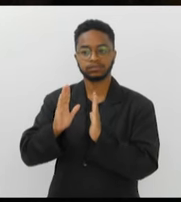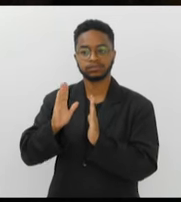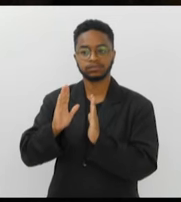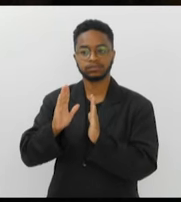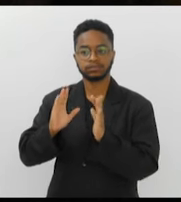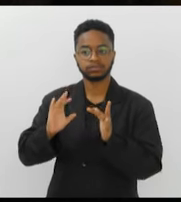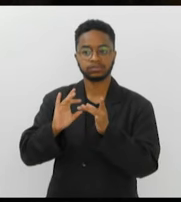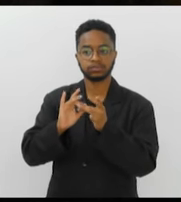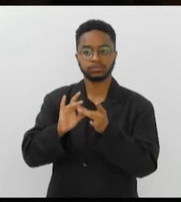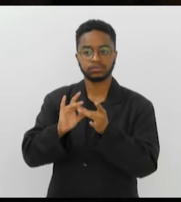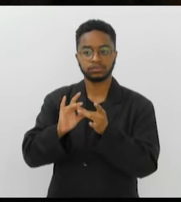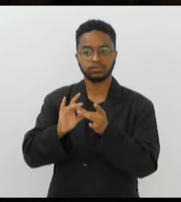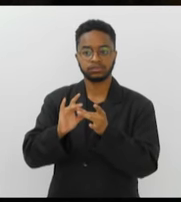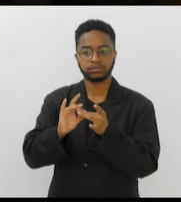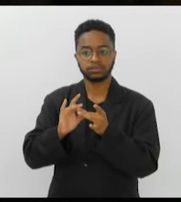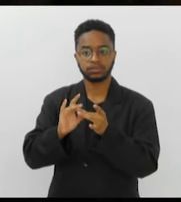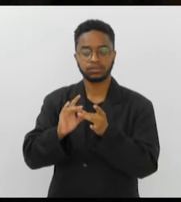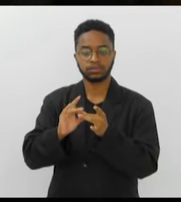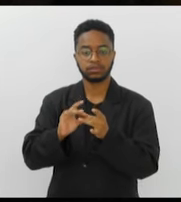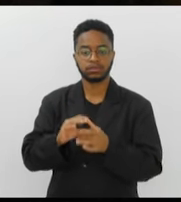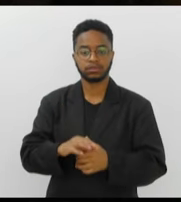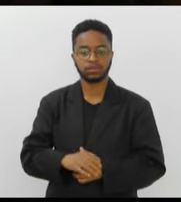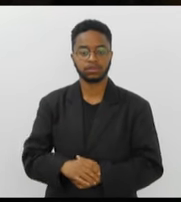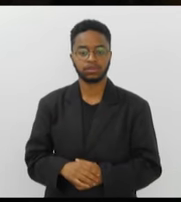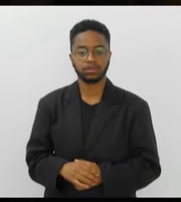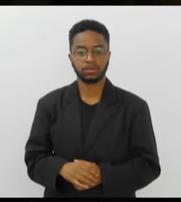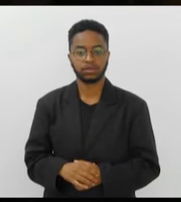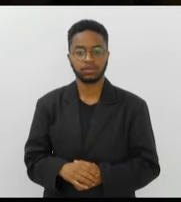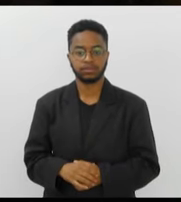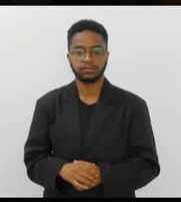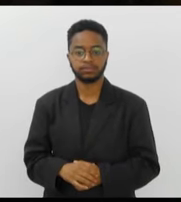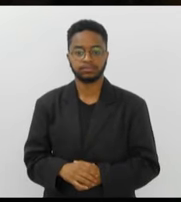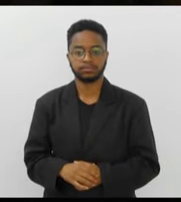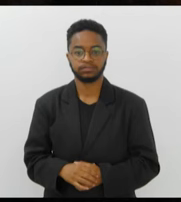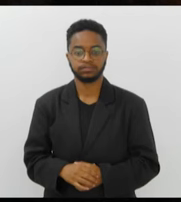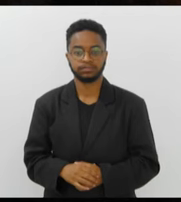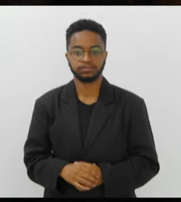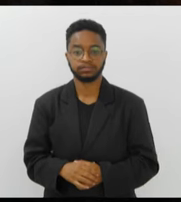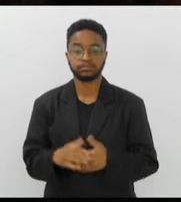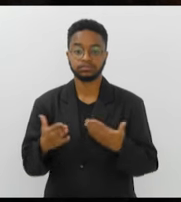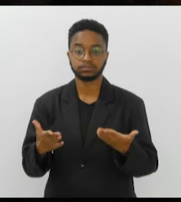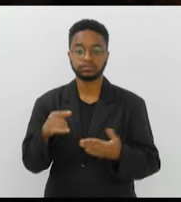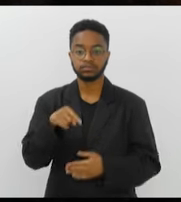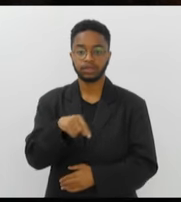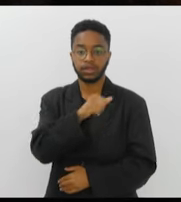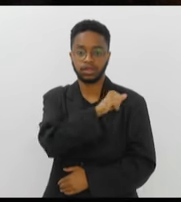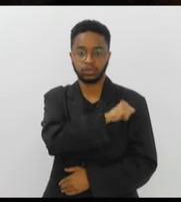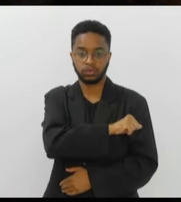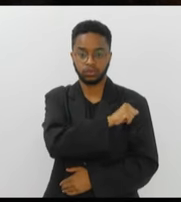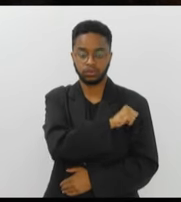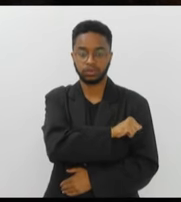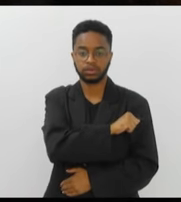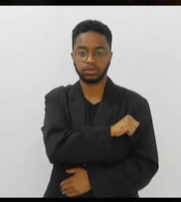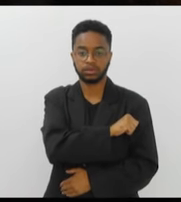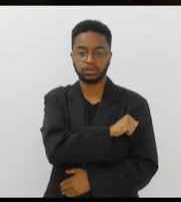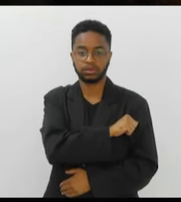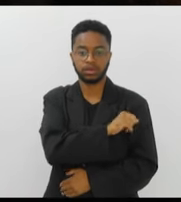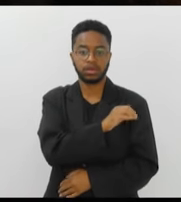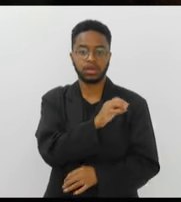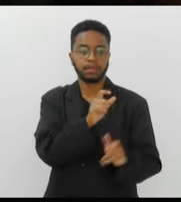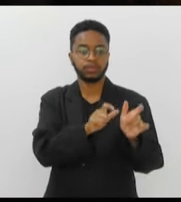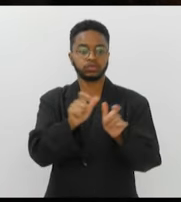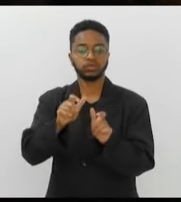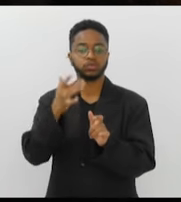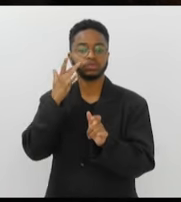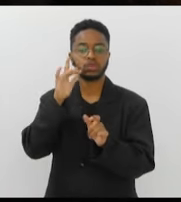o pessoal da contravenção. E aí, o Rio de Janeiro, ninguém sabe o que é